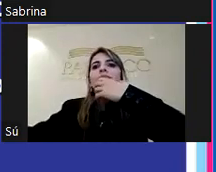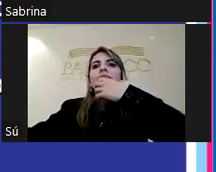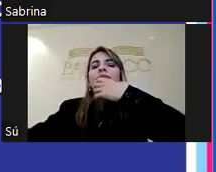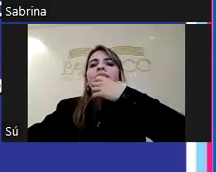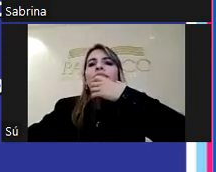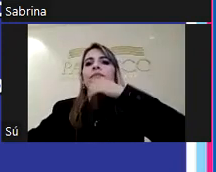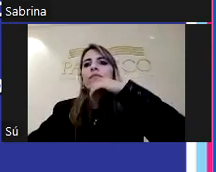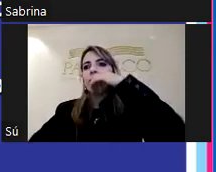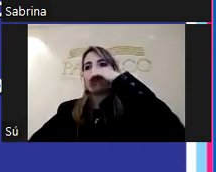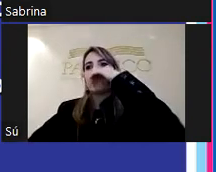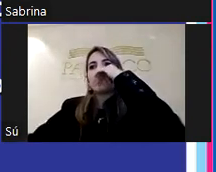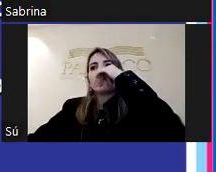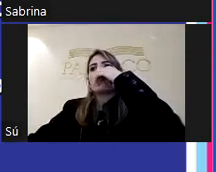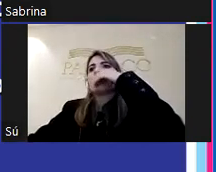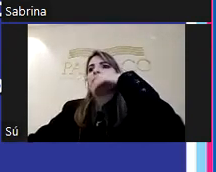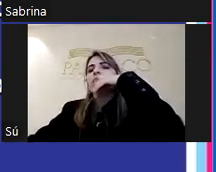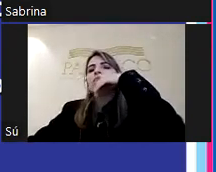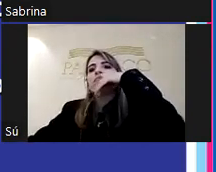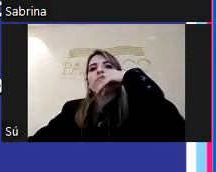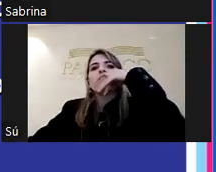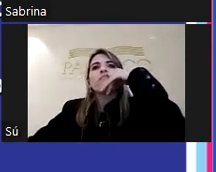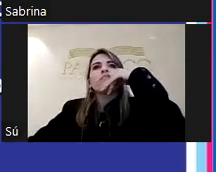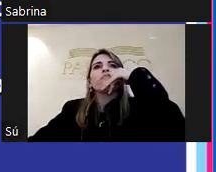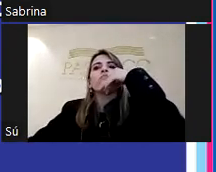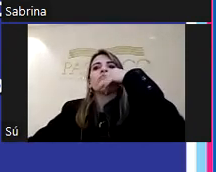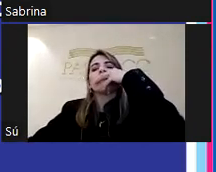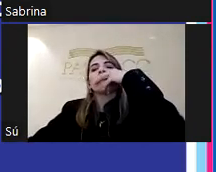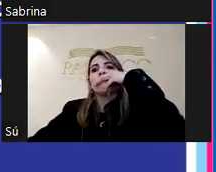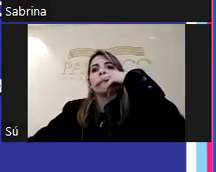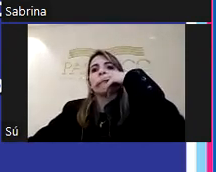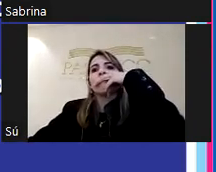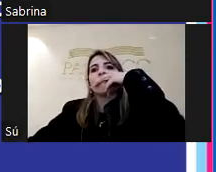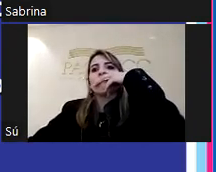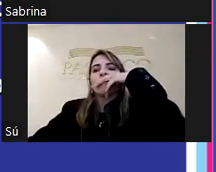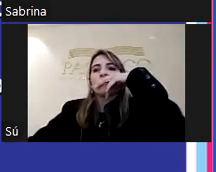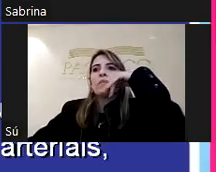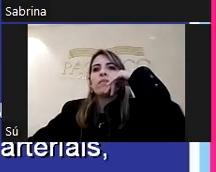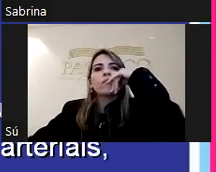psicanalítica, ou talvez até procurar ajuda de sexóloga.